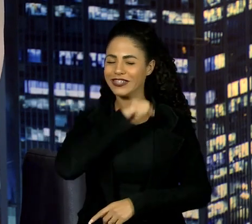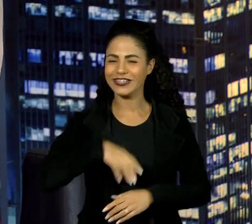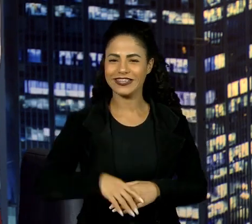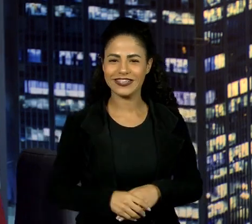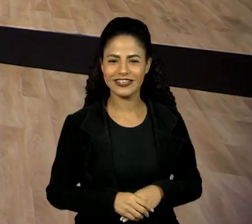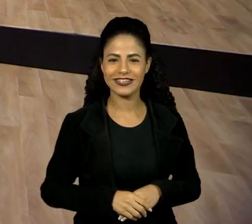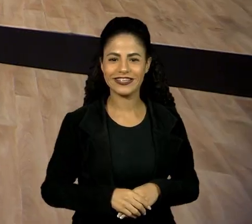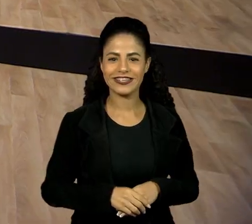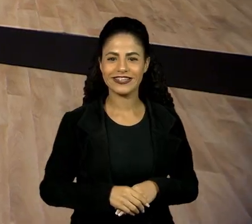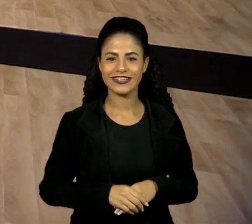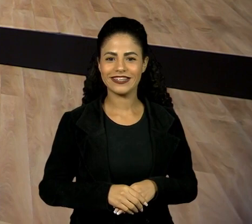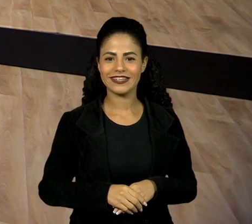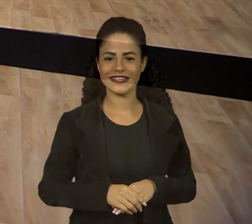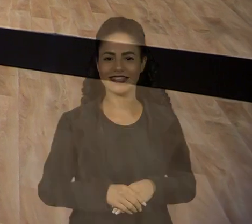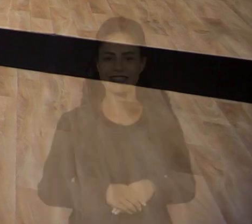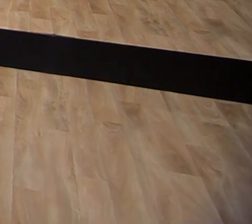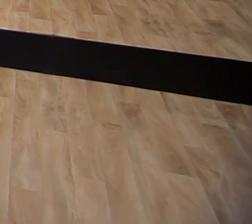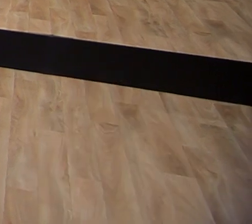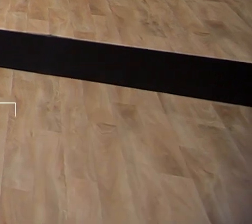volta.